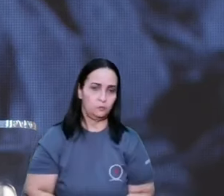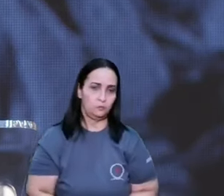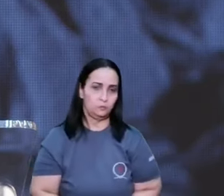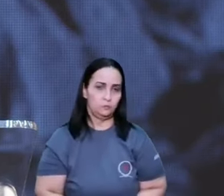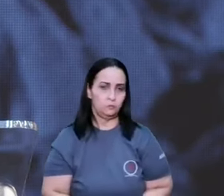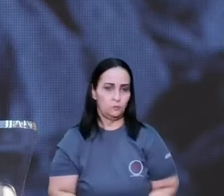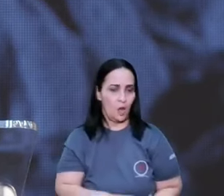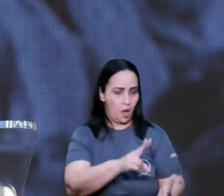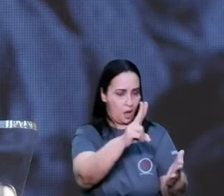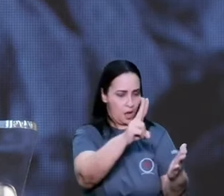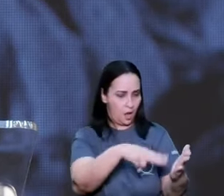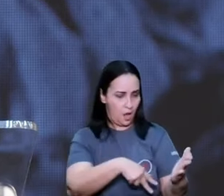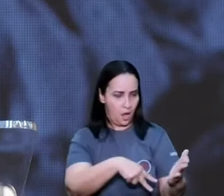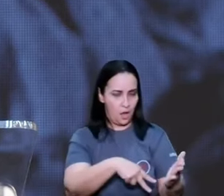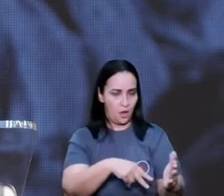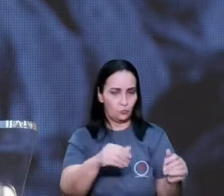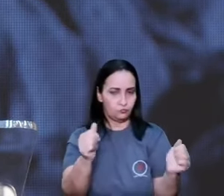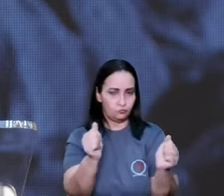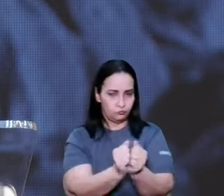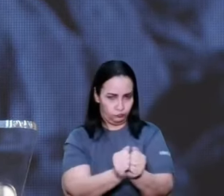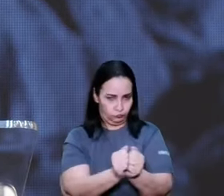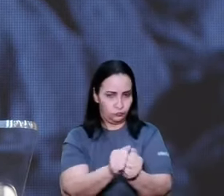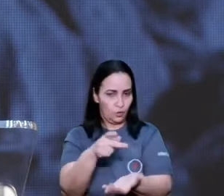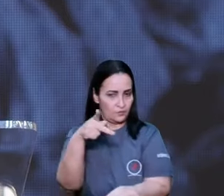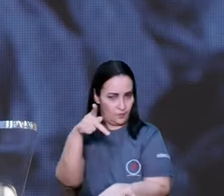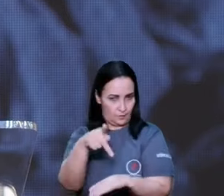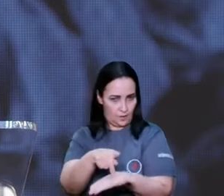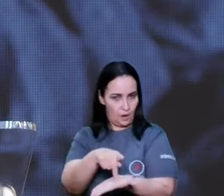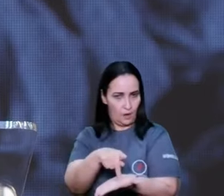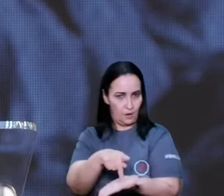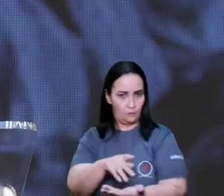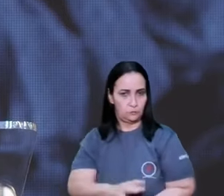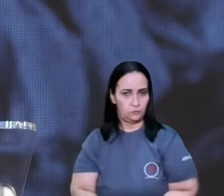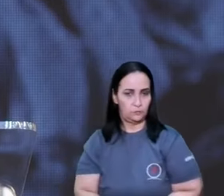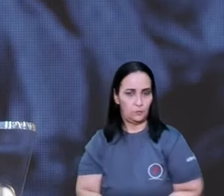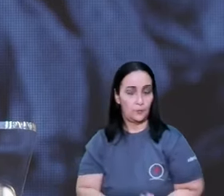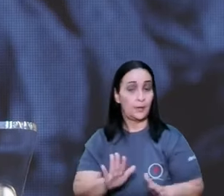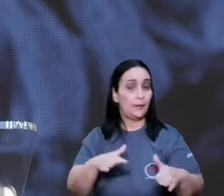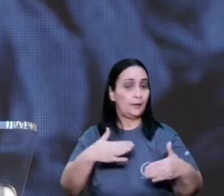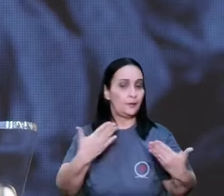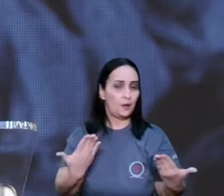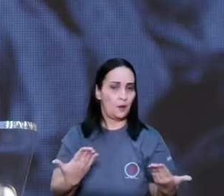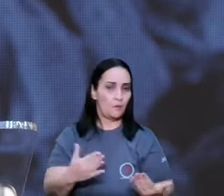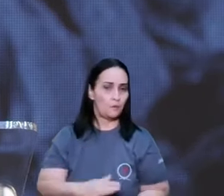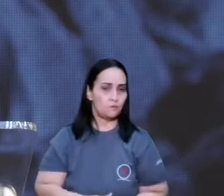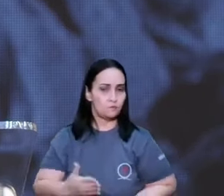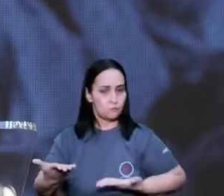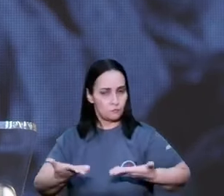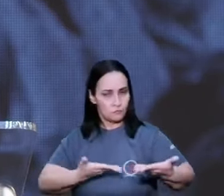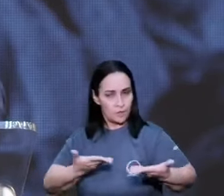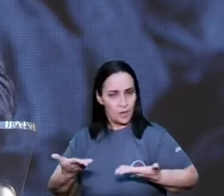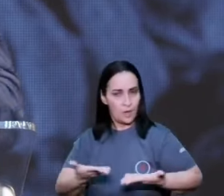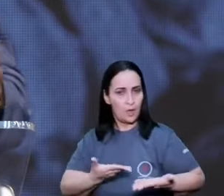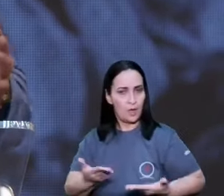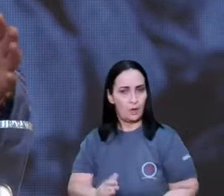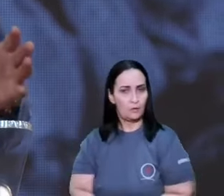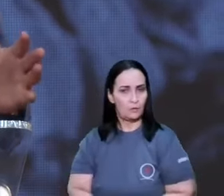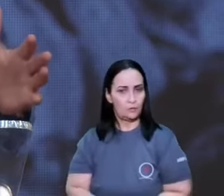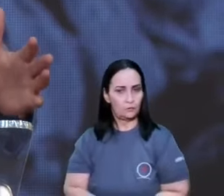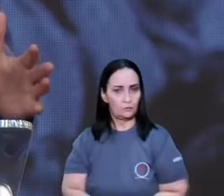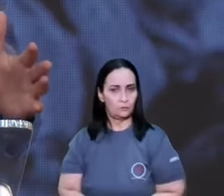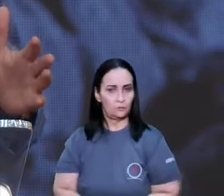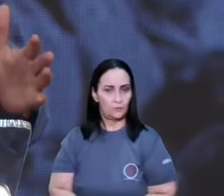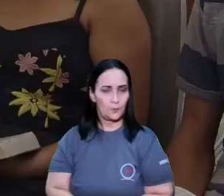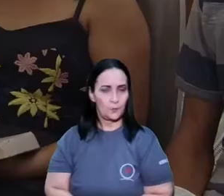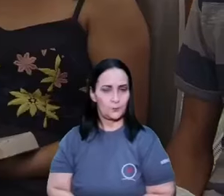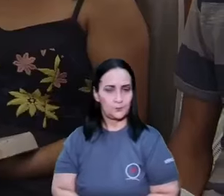para ver se está de acordo com a veracidade bíblica pois bem servos de Deus igreja do Deus vivo noiva